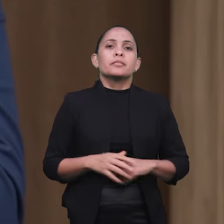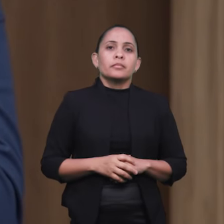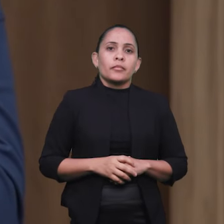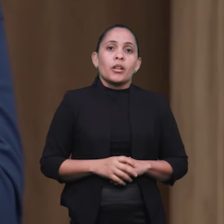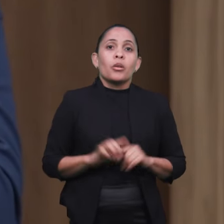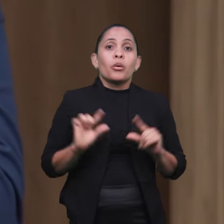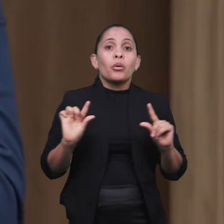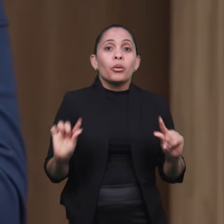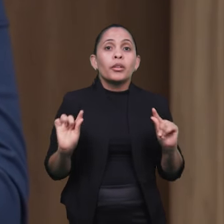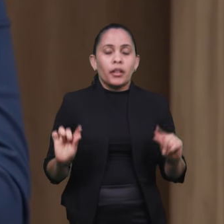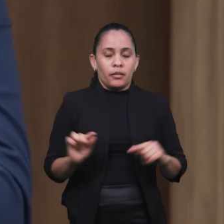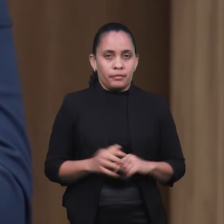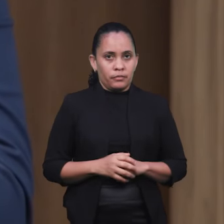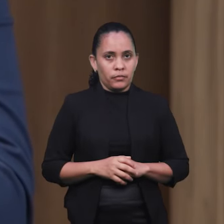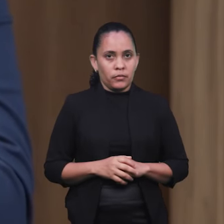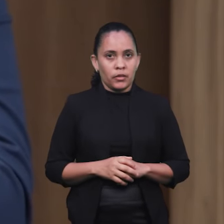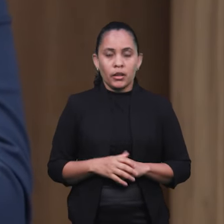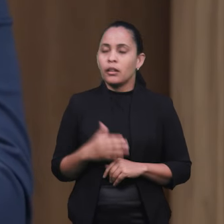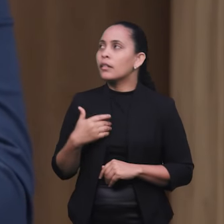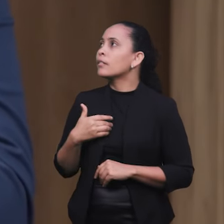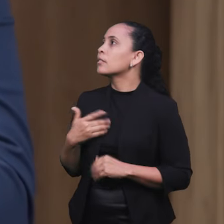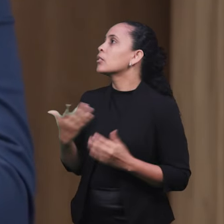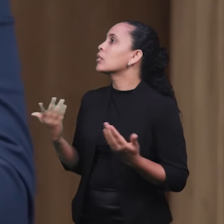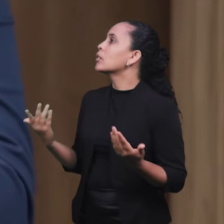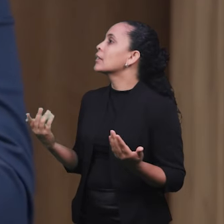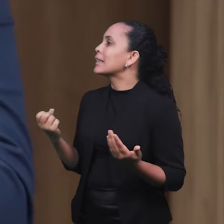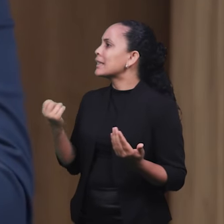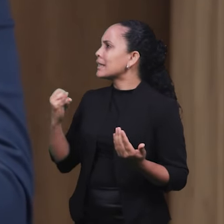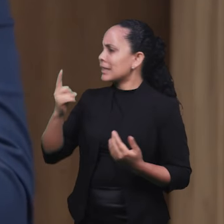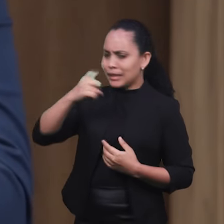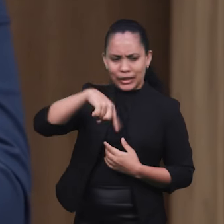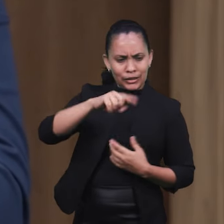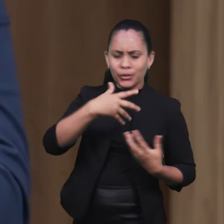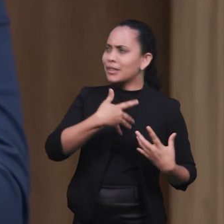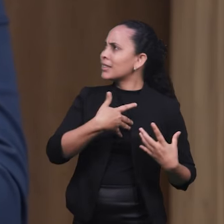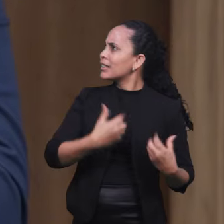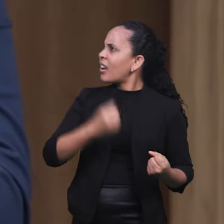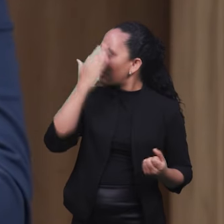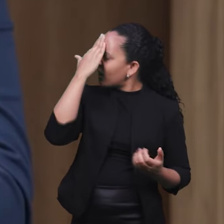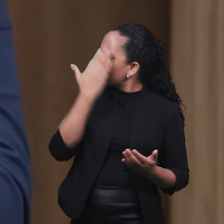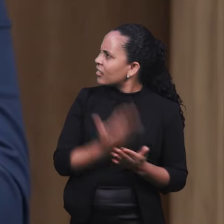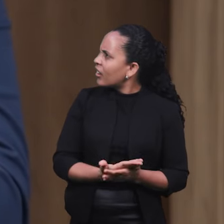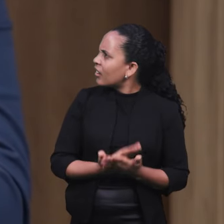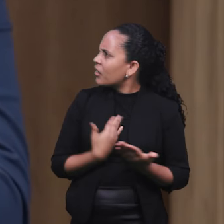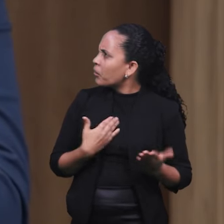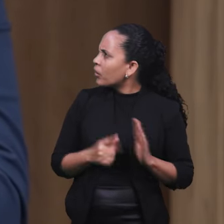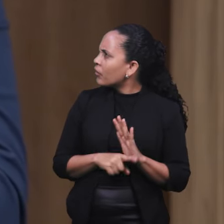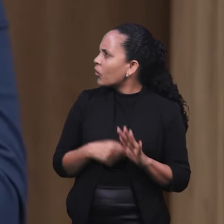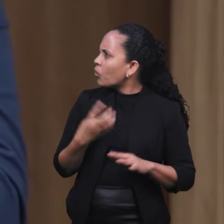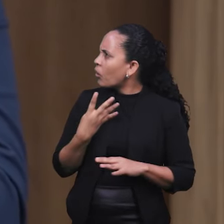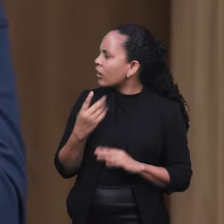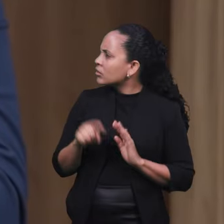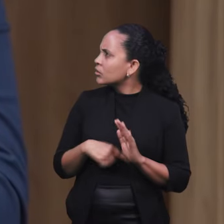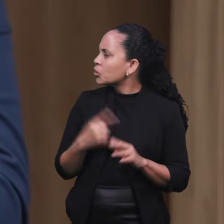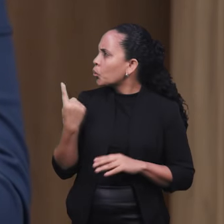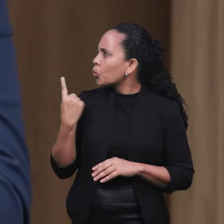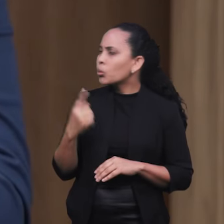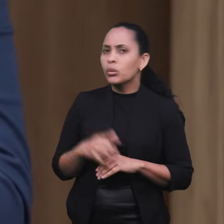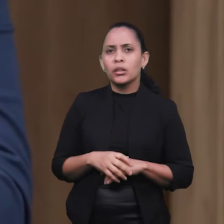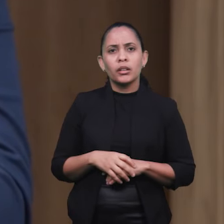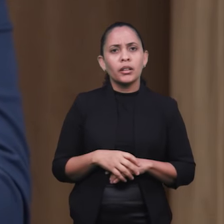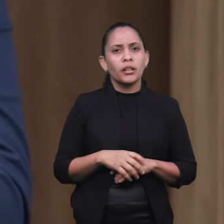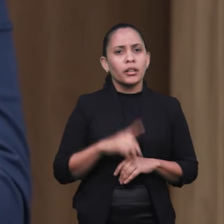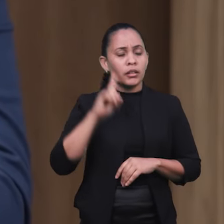à credibilidade. Senhor, mas e se eles não acreditarem em mim, né? No capítulo 4, versículo